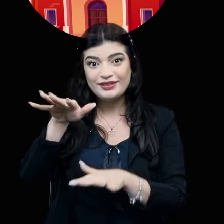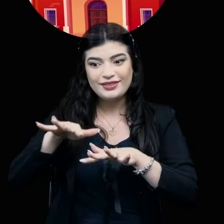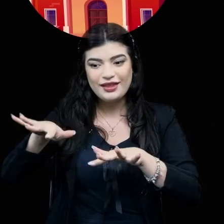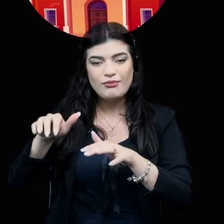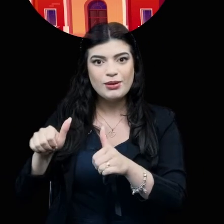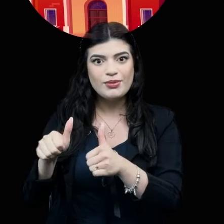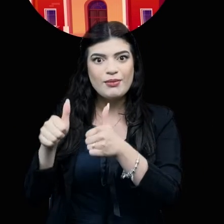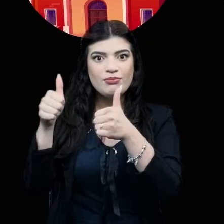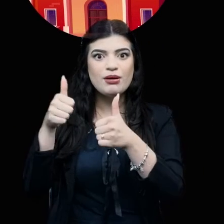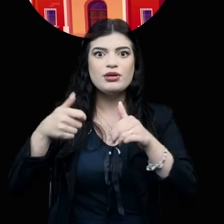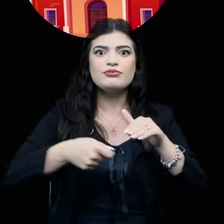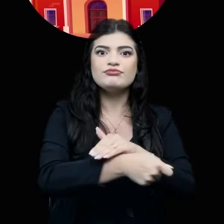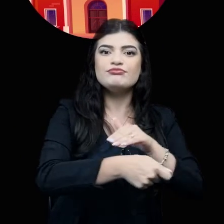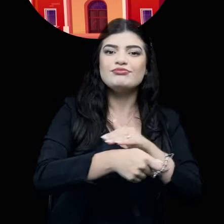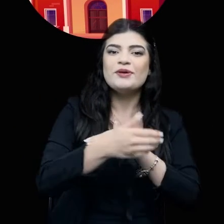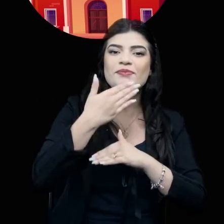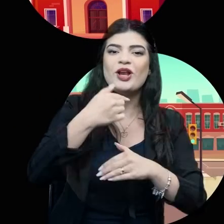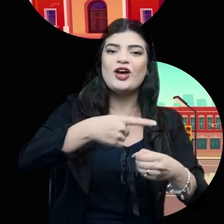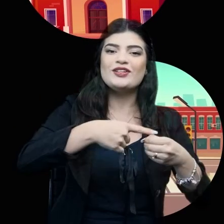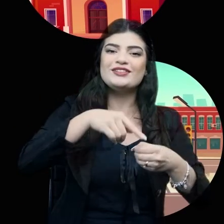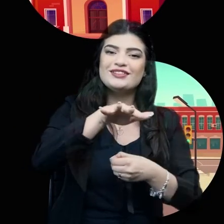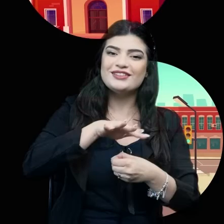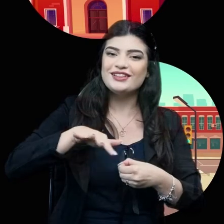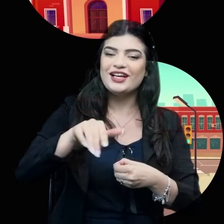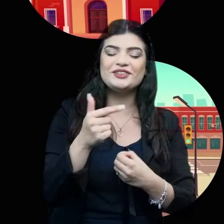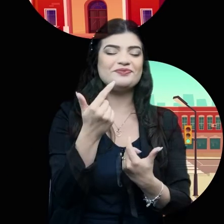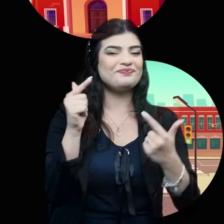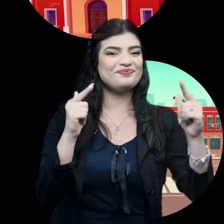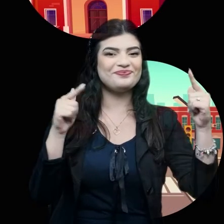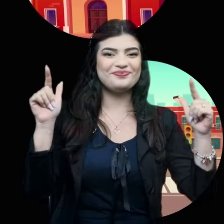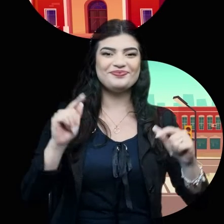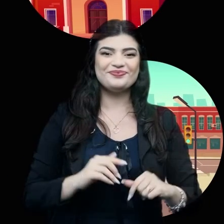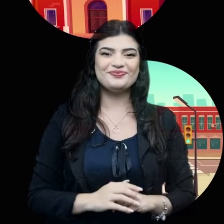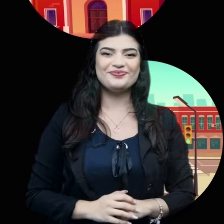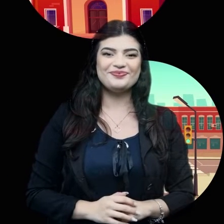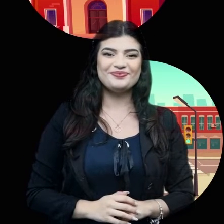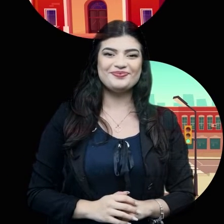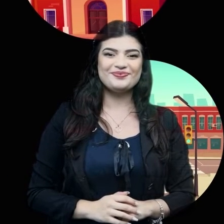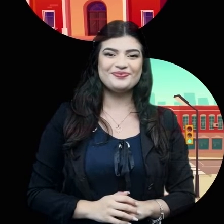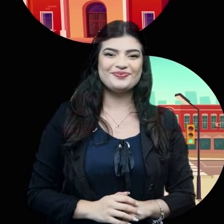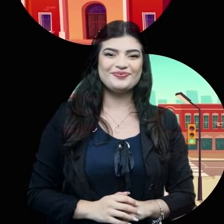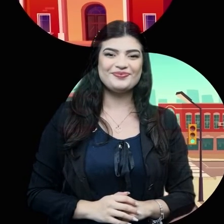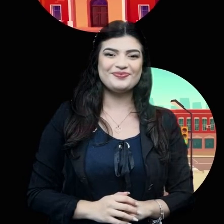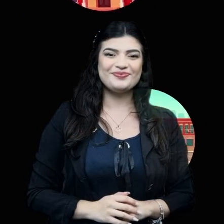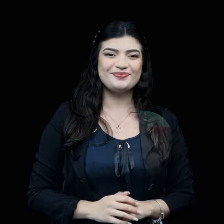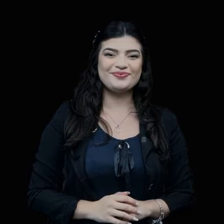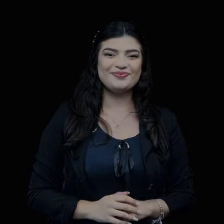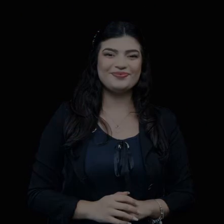posto de saúde, investe na melhoria da cidade e muitas outras coisas.